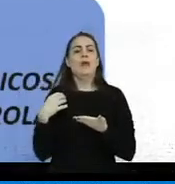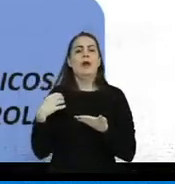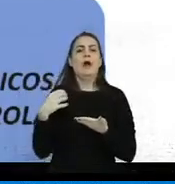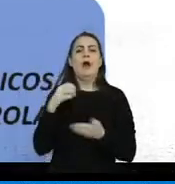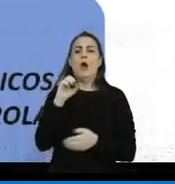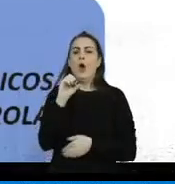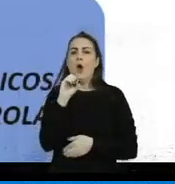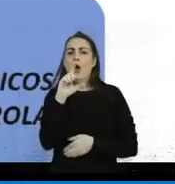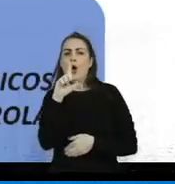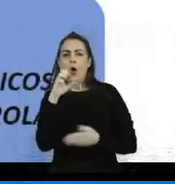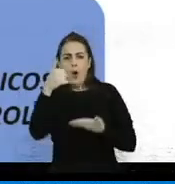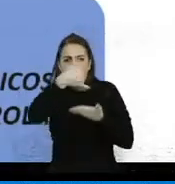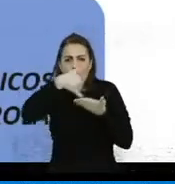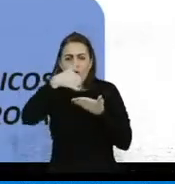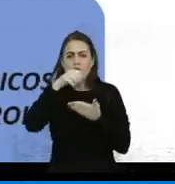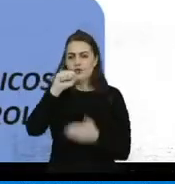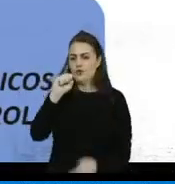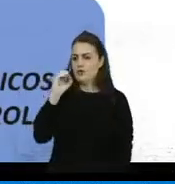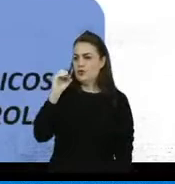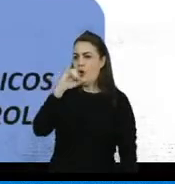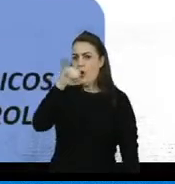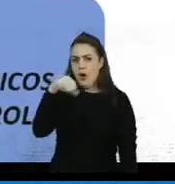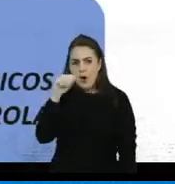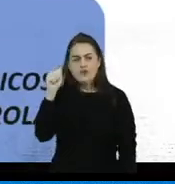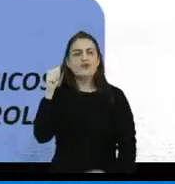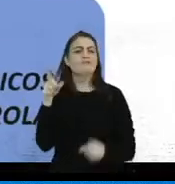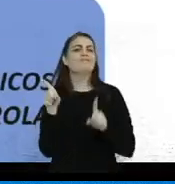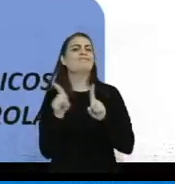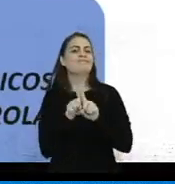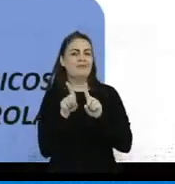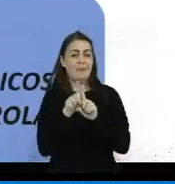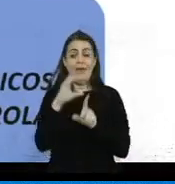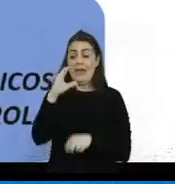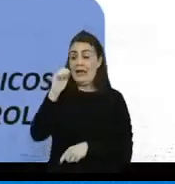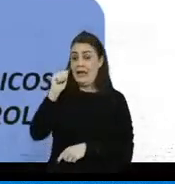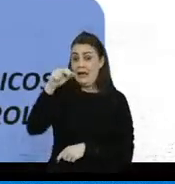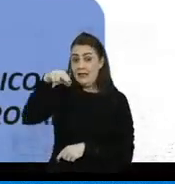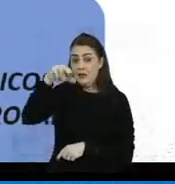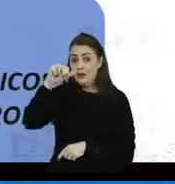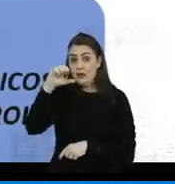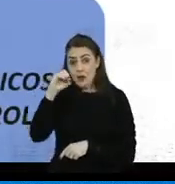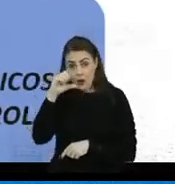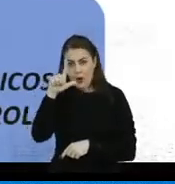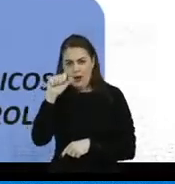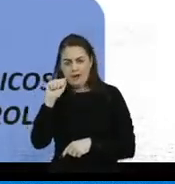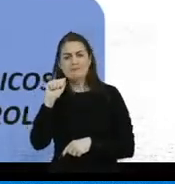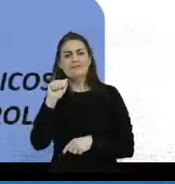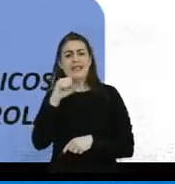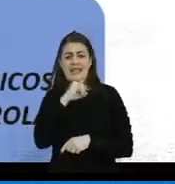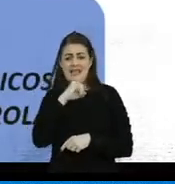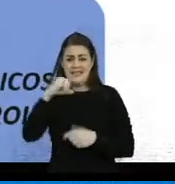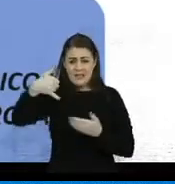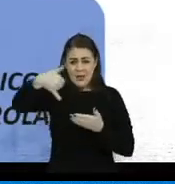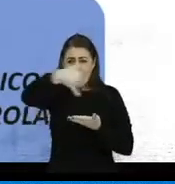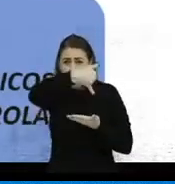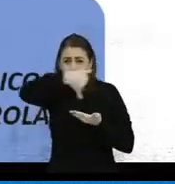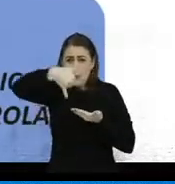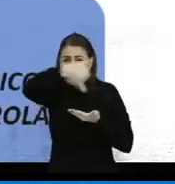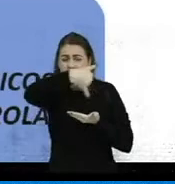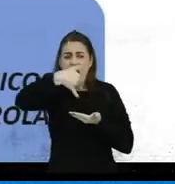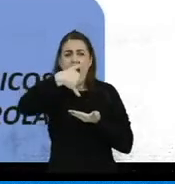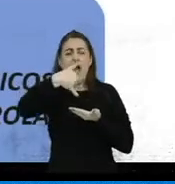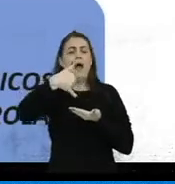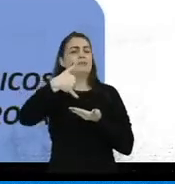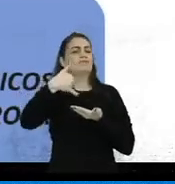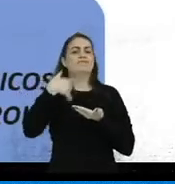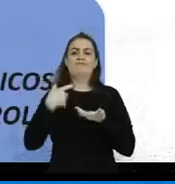da cota, eles também são pró-inflamatórios. Eu inflamo o meu organismo quando eu extrapolo